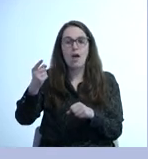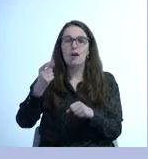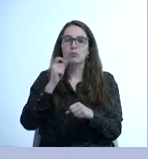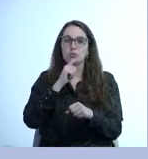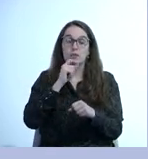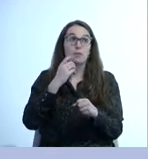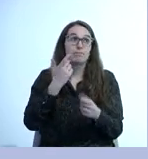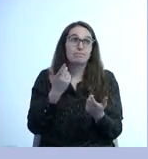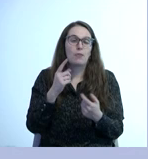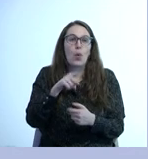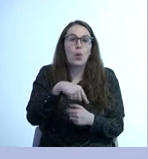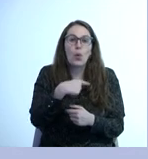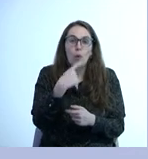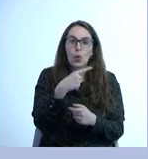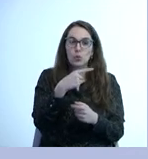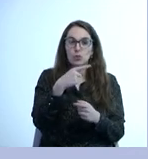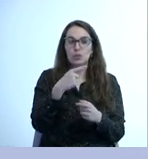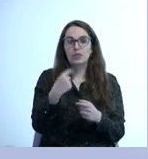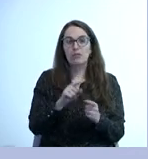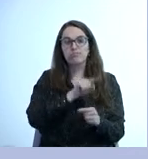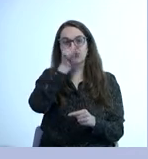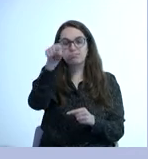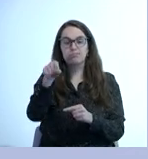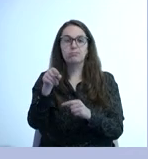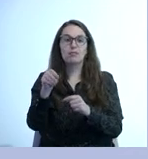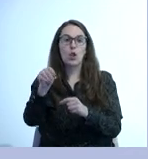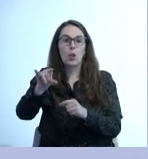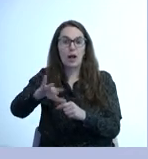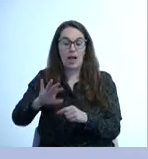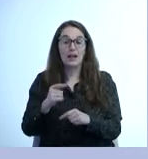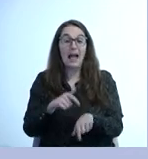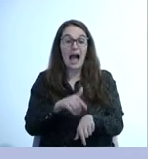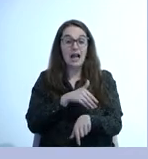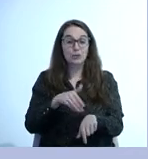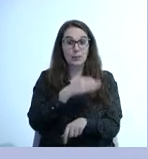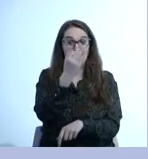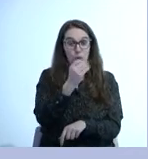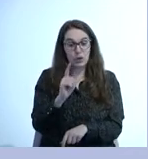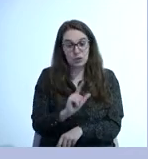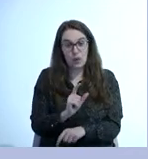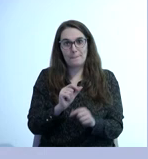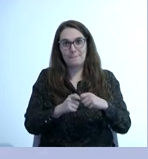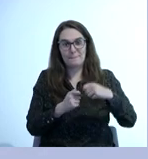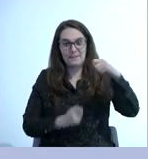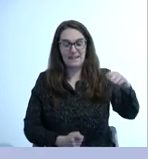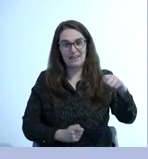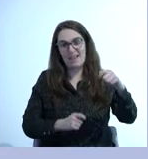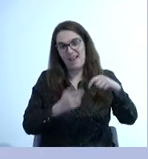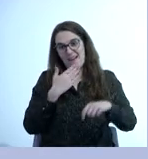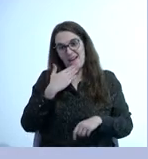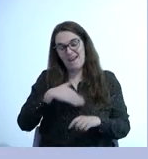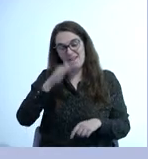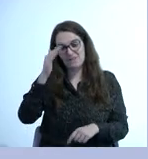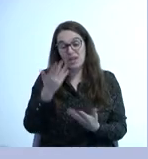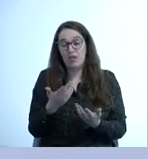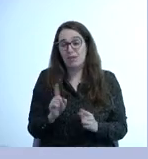noutro continente é que tem um ateliê local. Naquela altura, se calhar a distância entre o Porto e Lisboa, apesar de tudo, era um pouco maior do que